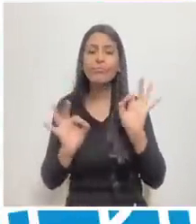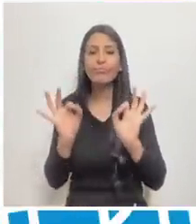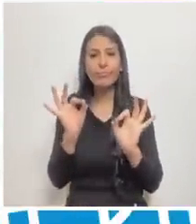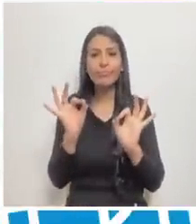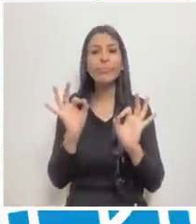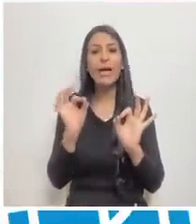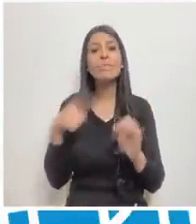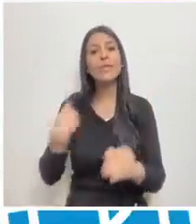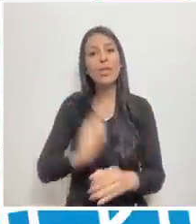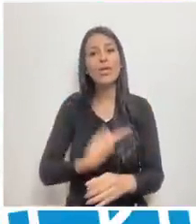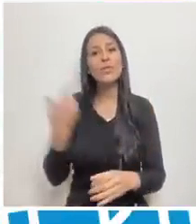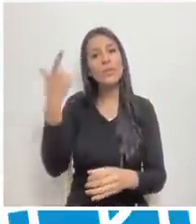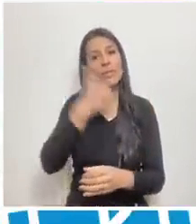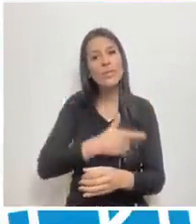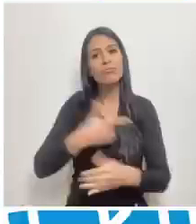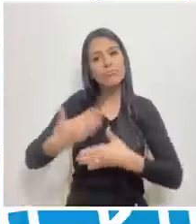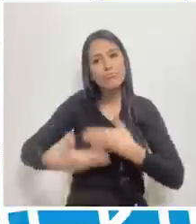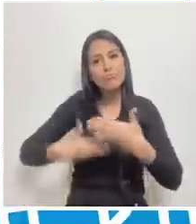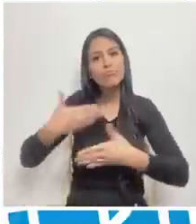são necessários.